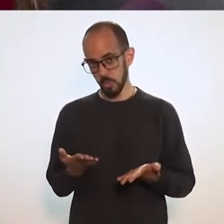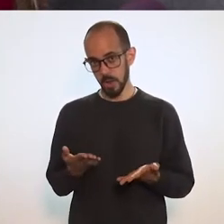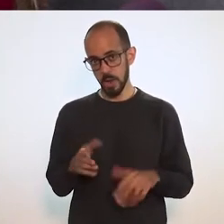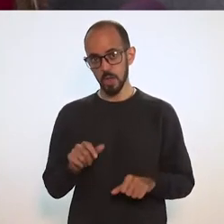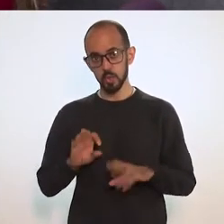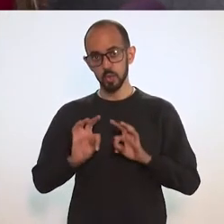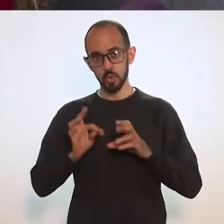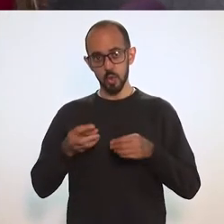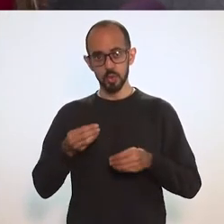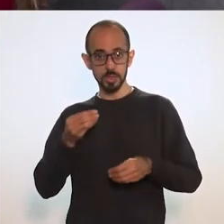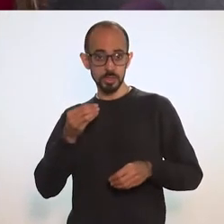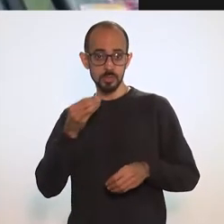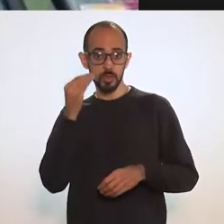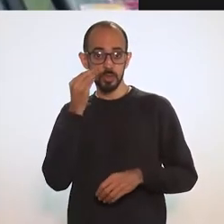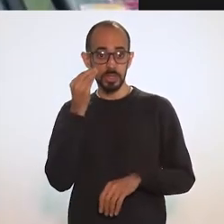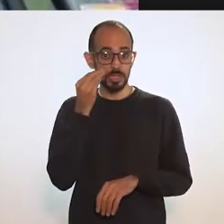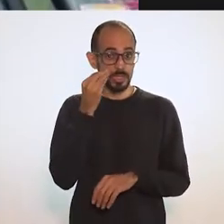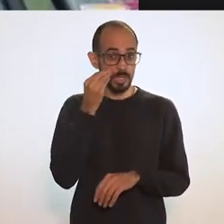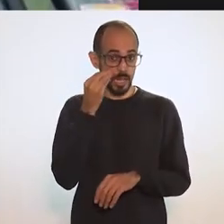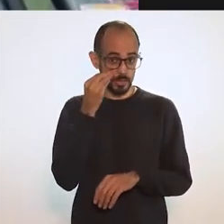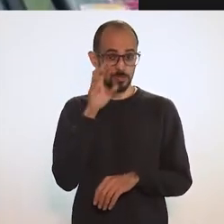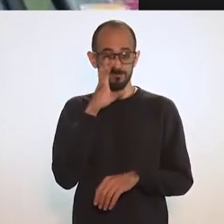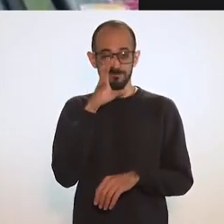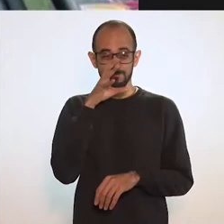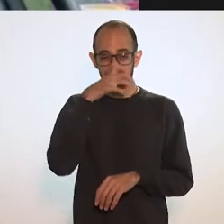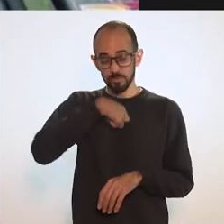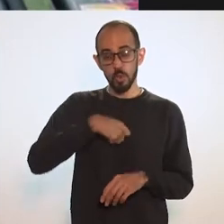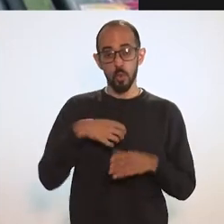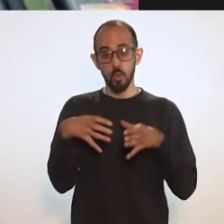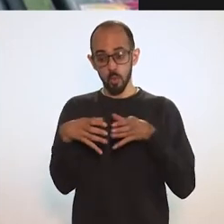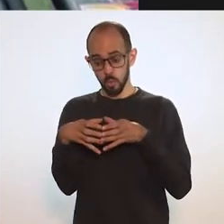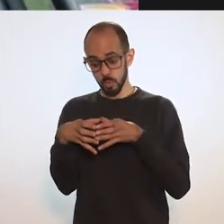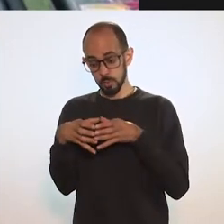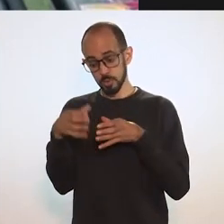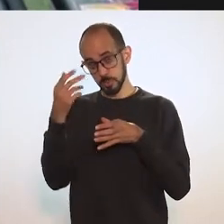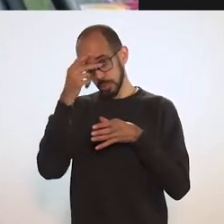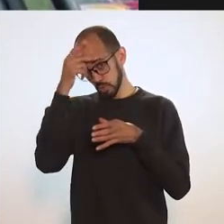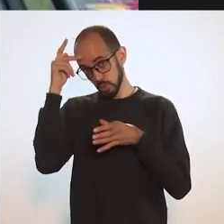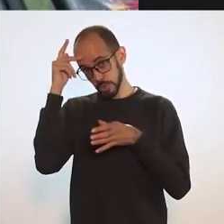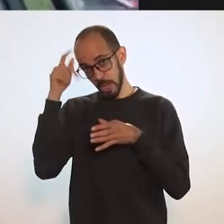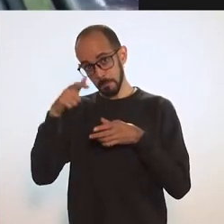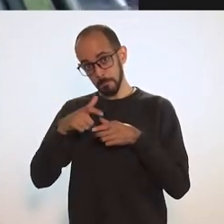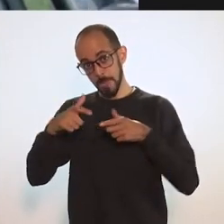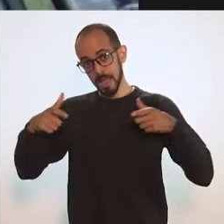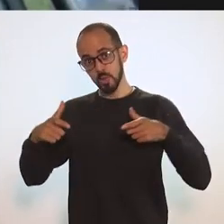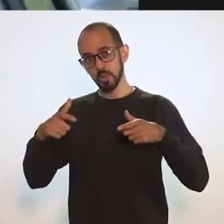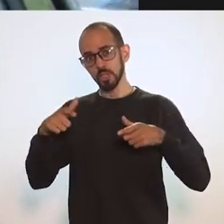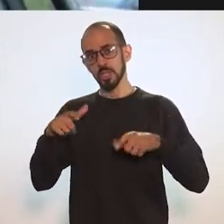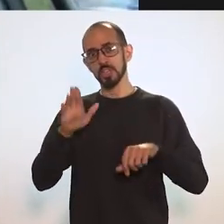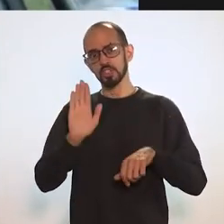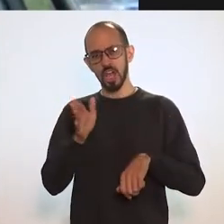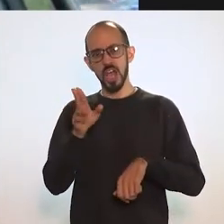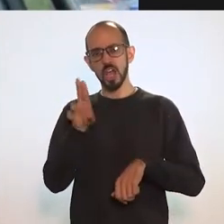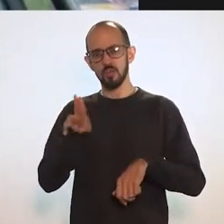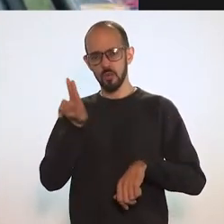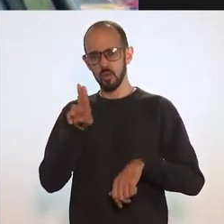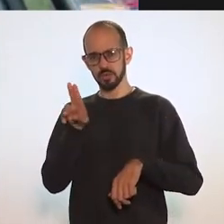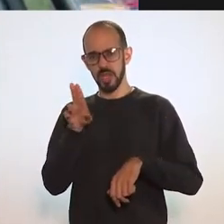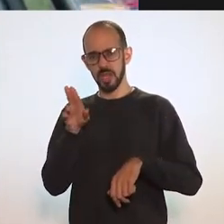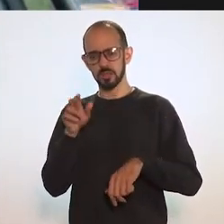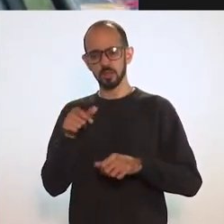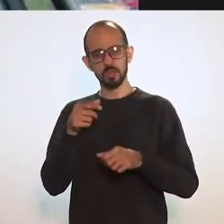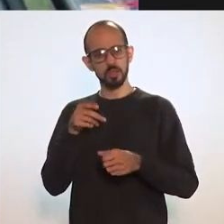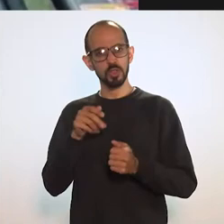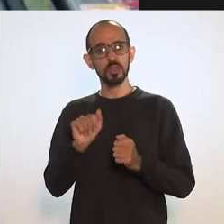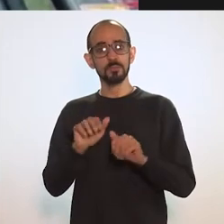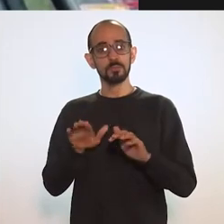passaram por testes clínicos rigorosos com um grande número de pessoas e a maior parte delas já está em uso. Todo medicamento, toda